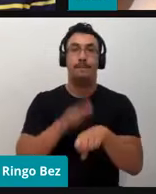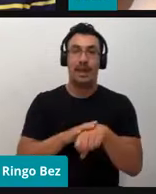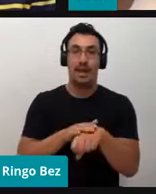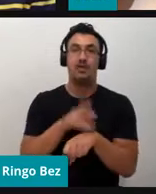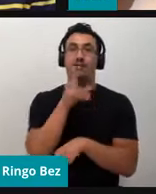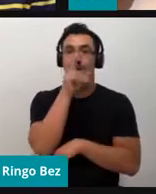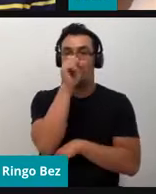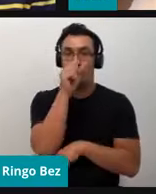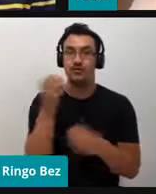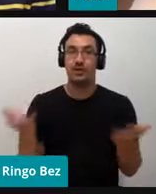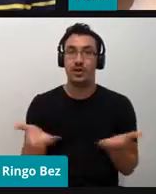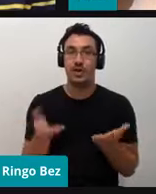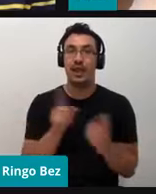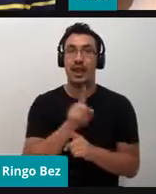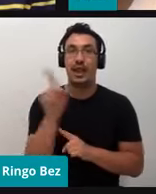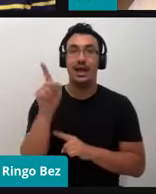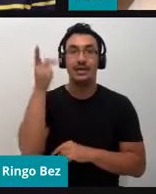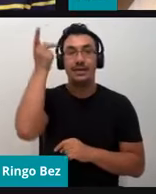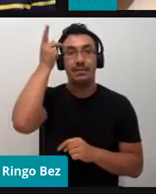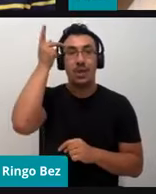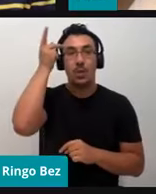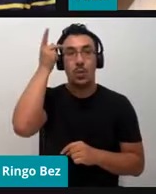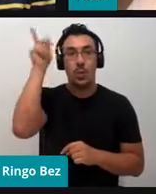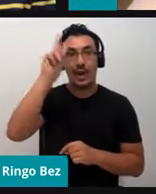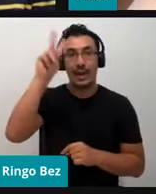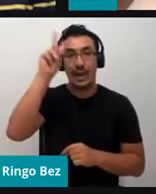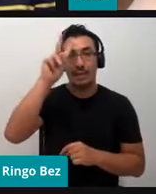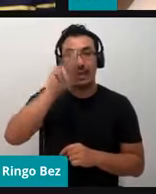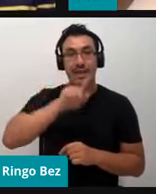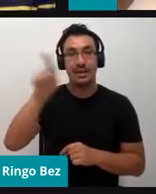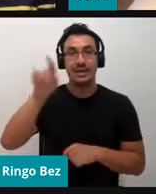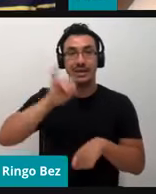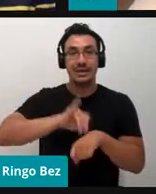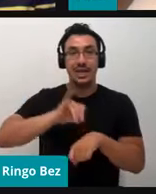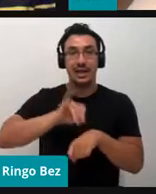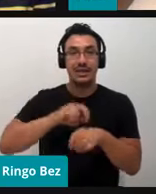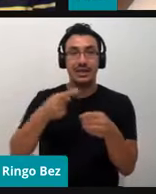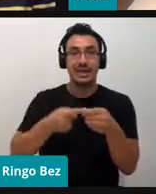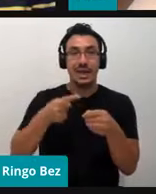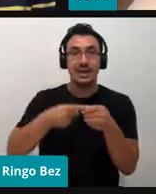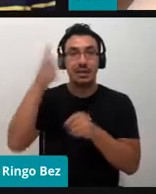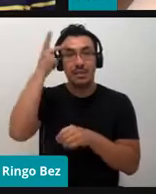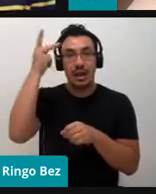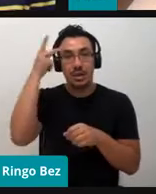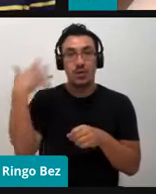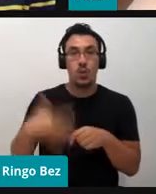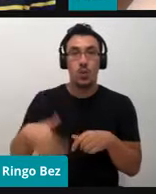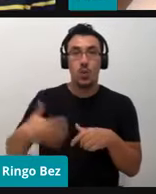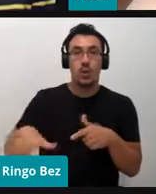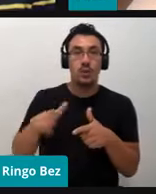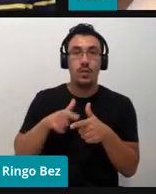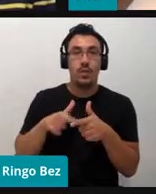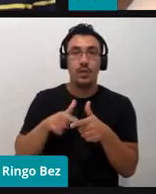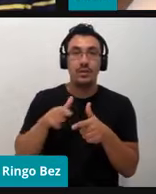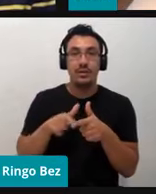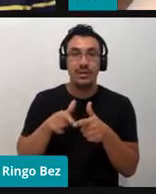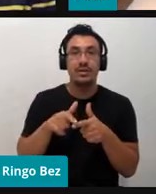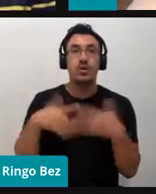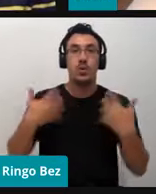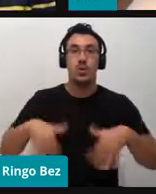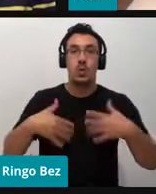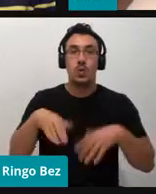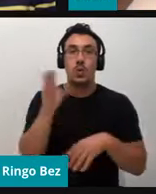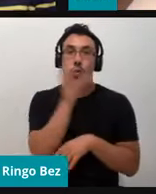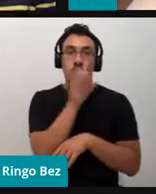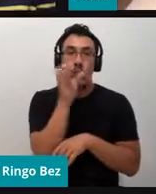no estado de São Paulo, vocês lembram que a cidade de São Paulo chegou a entrar em calamidade, situação de calamidade pública pela falta de